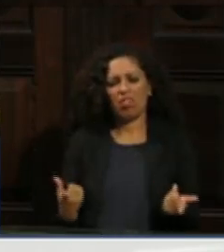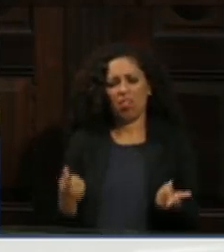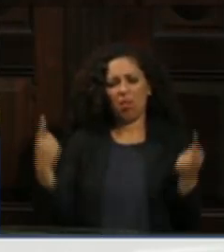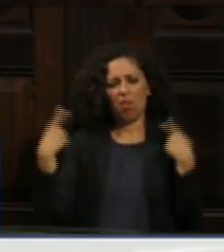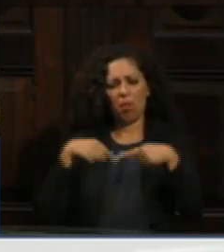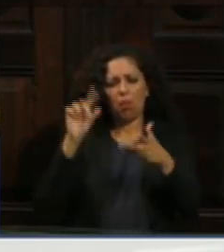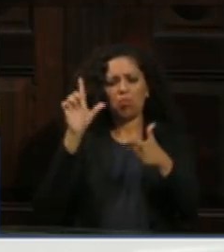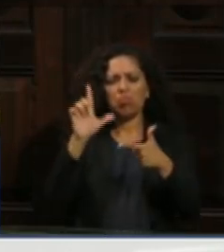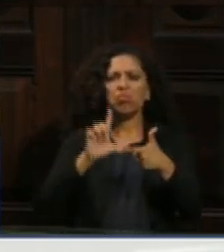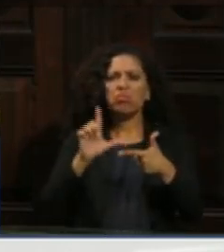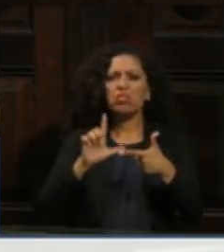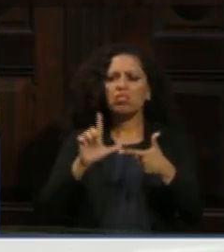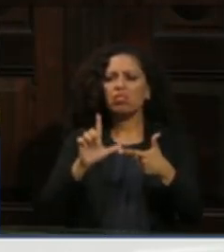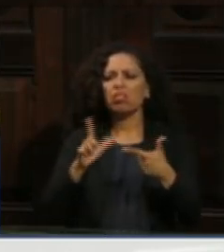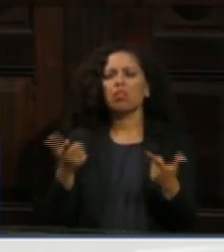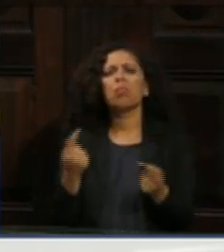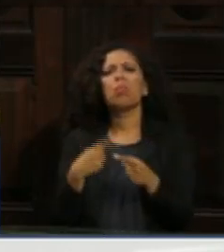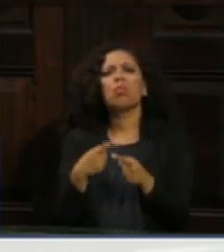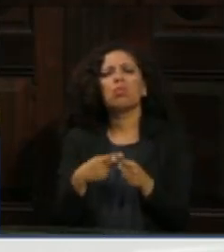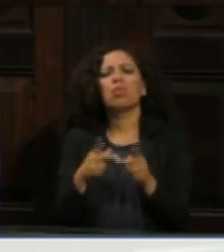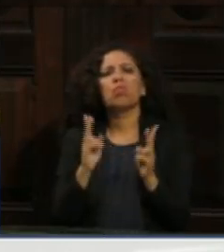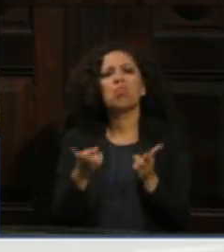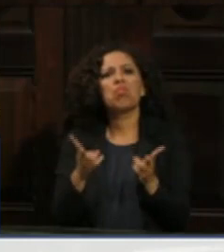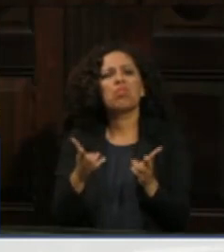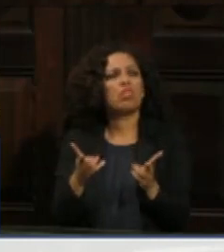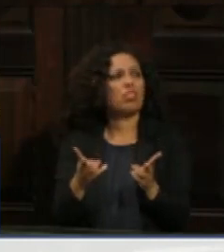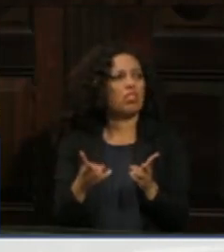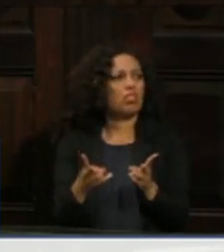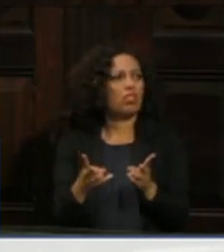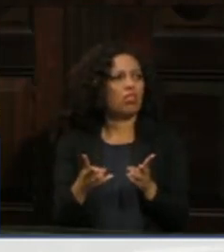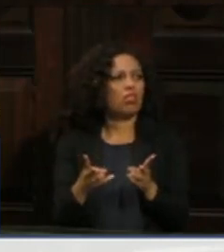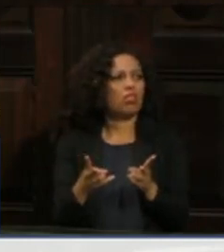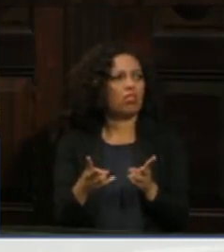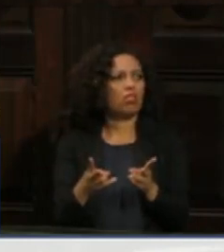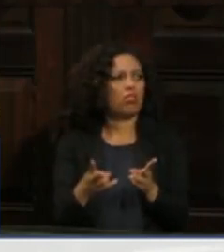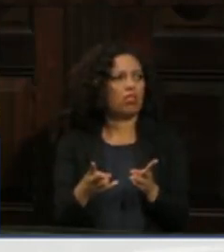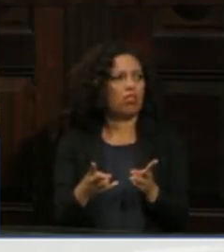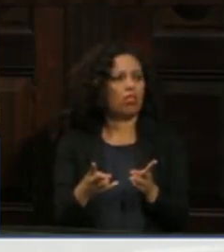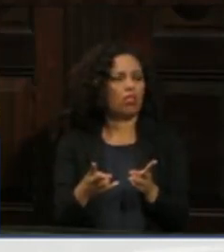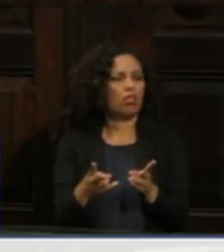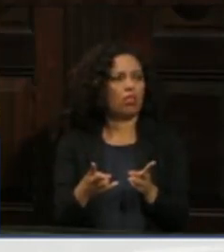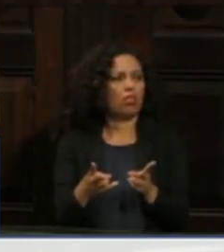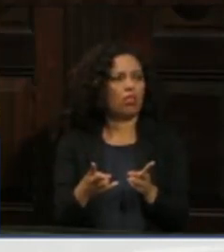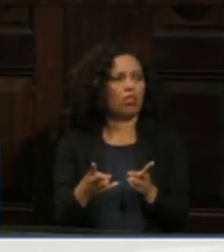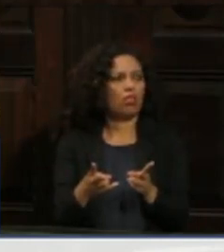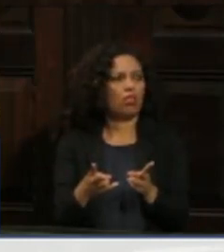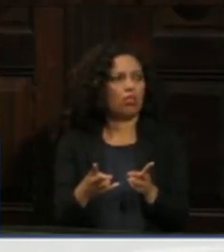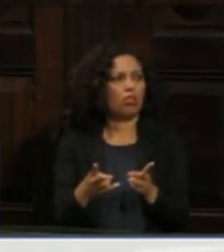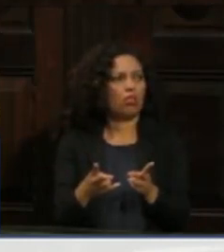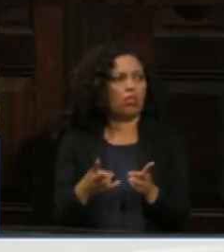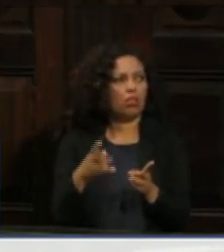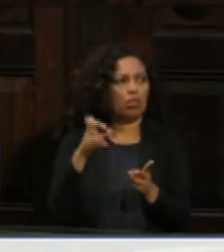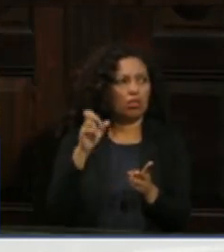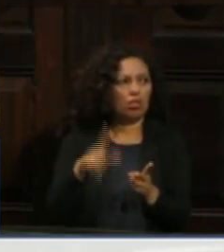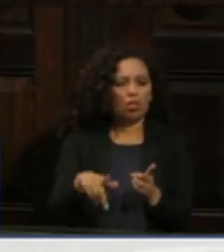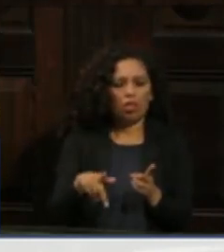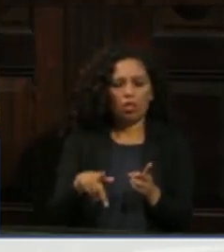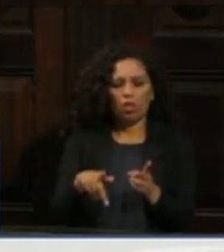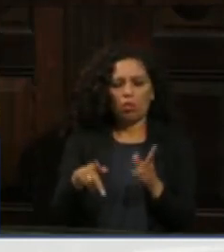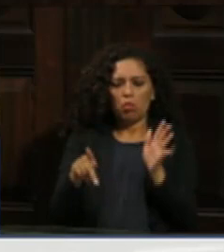é bandido, porque esta é a regra, este é o senso comum. E isso está cada vez